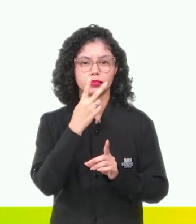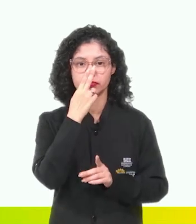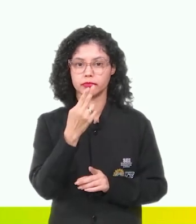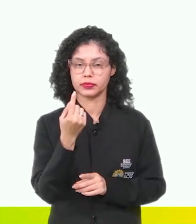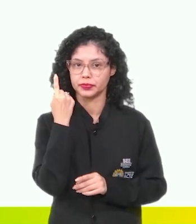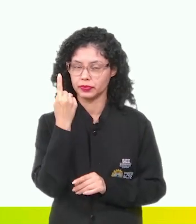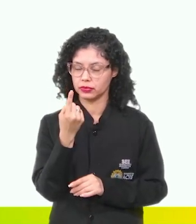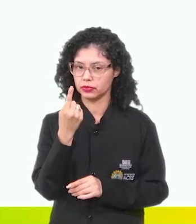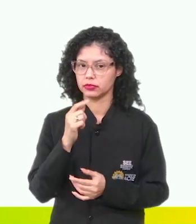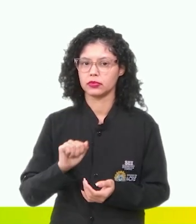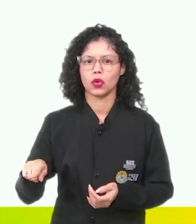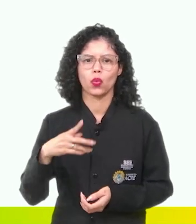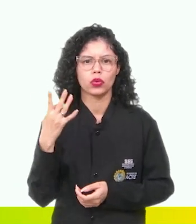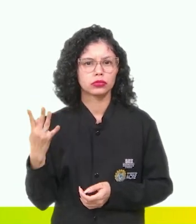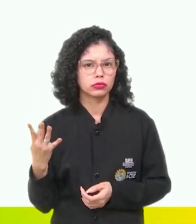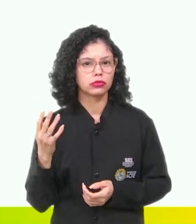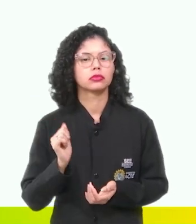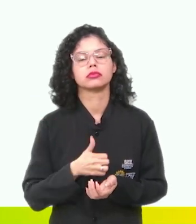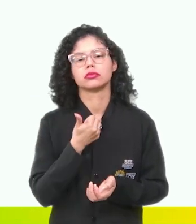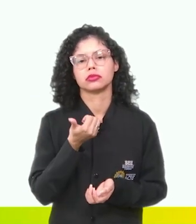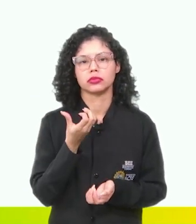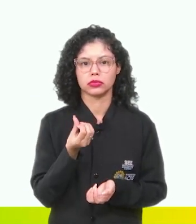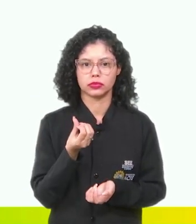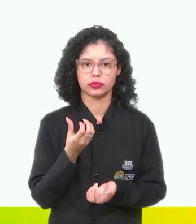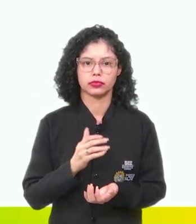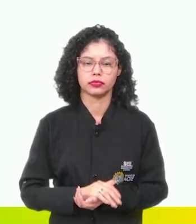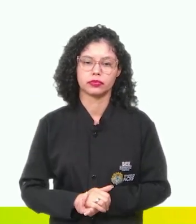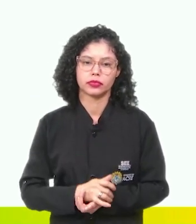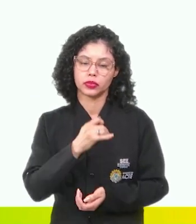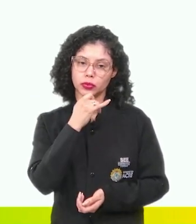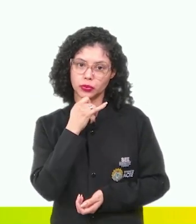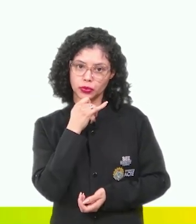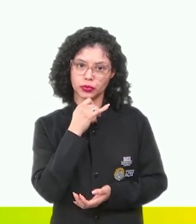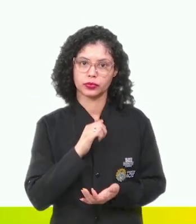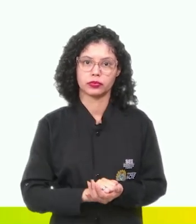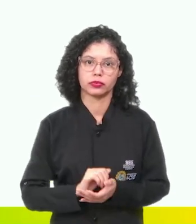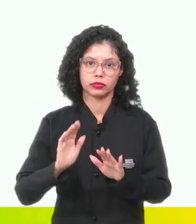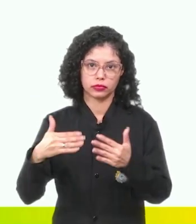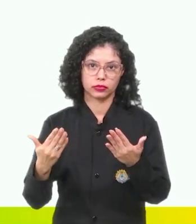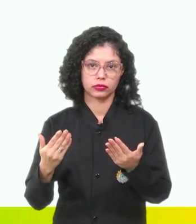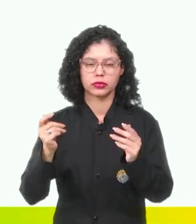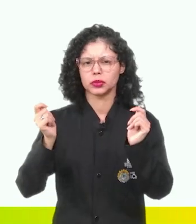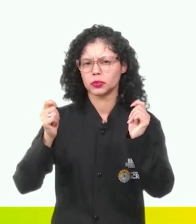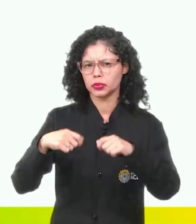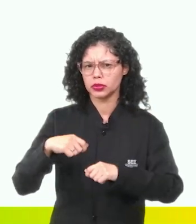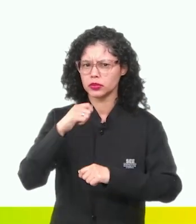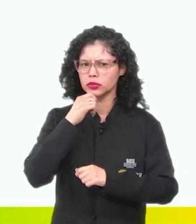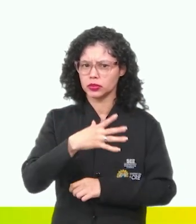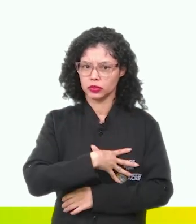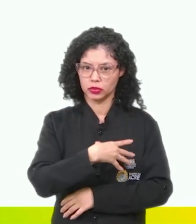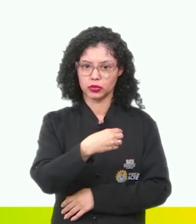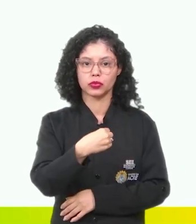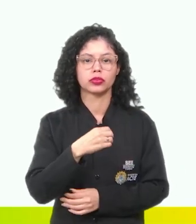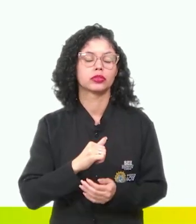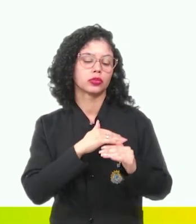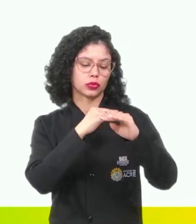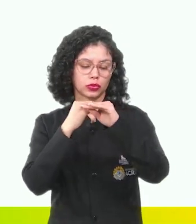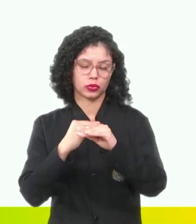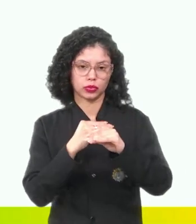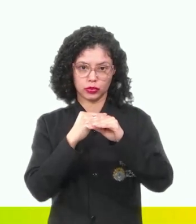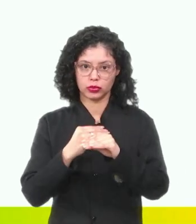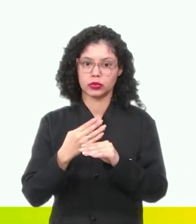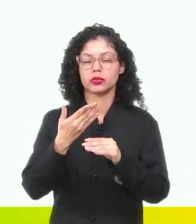uma vez. De quantos? De 16. Por exemplo, qual é a probabilidade de o filho nascer igual